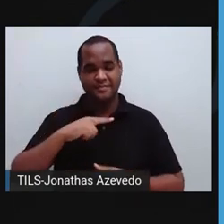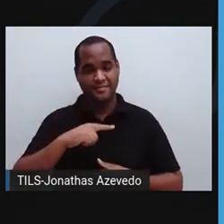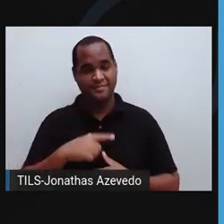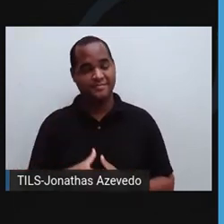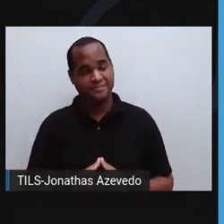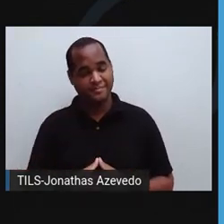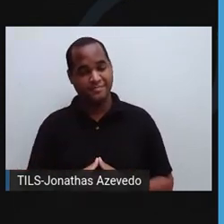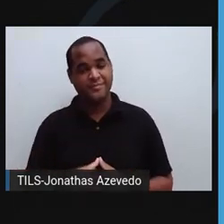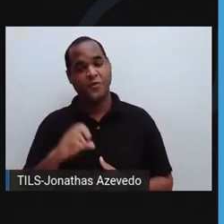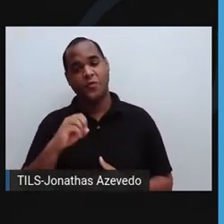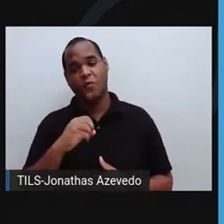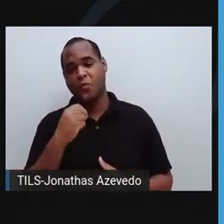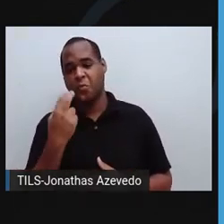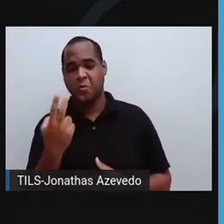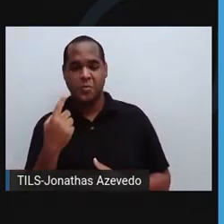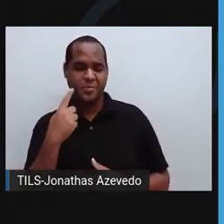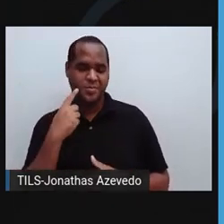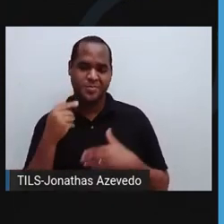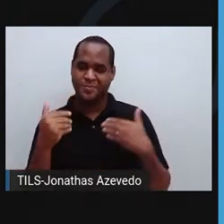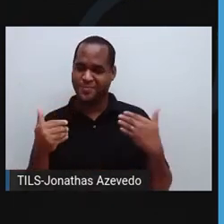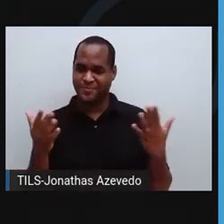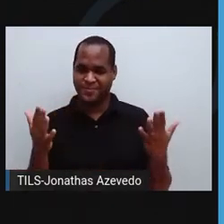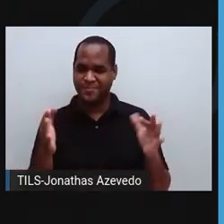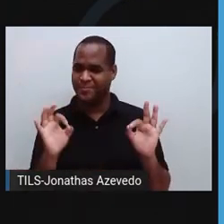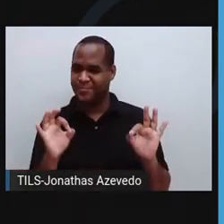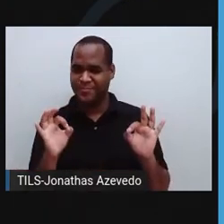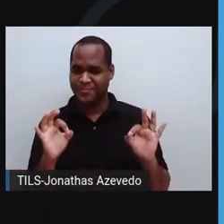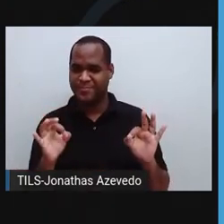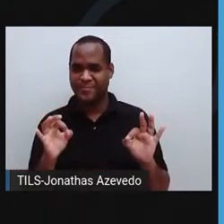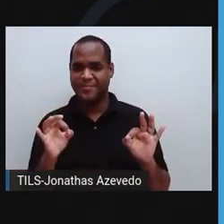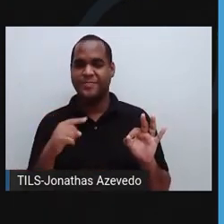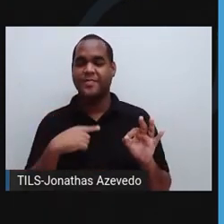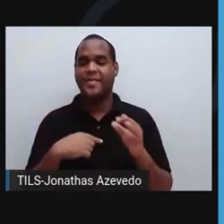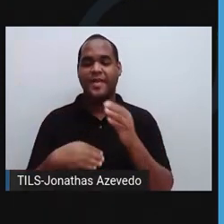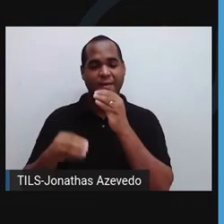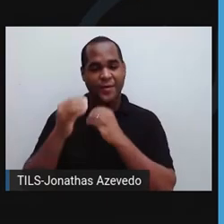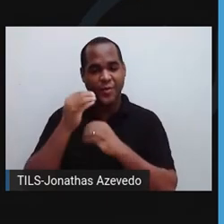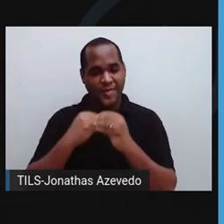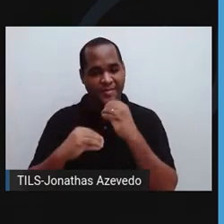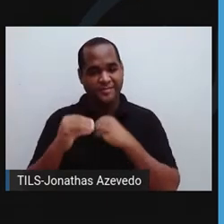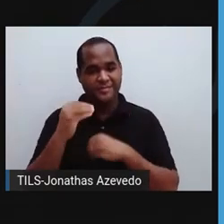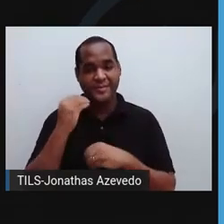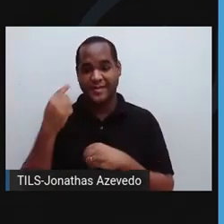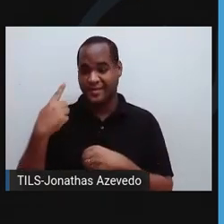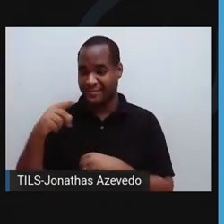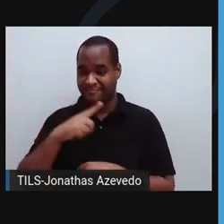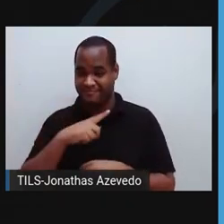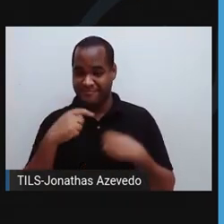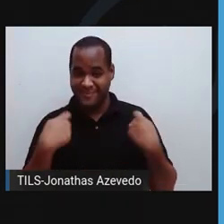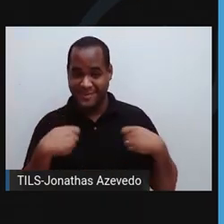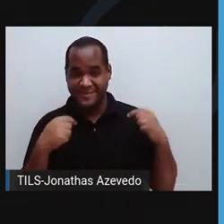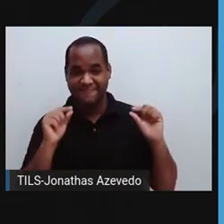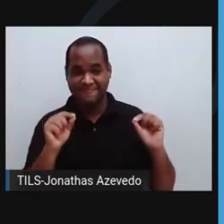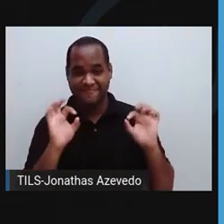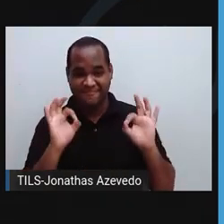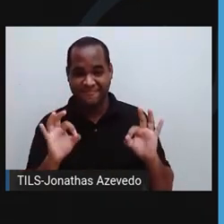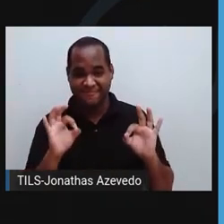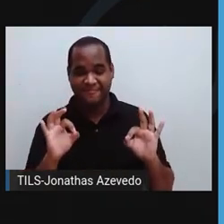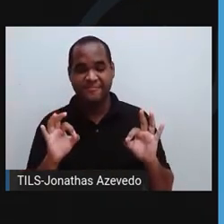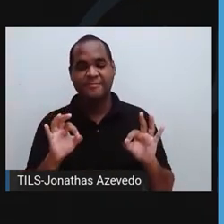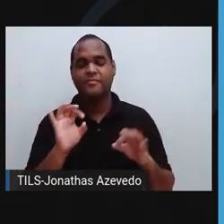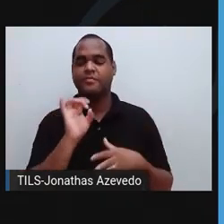Ou herbívoro, certo? Aquele que vai se alimentar do fotossintetizante aí, certo?